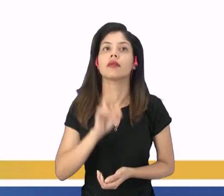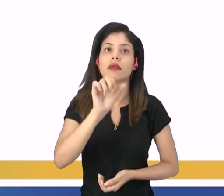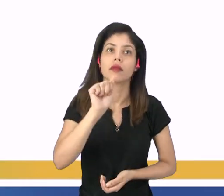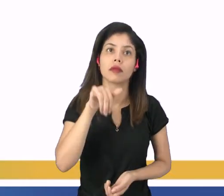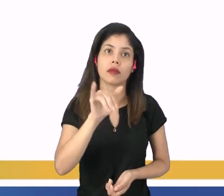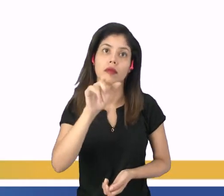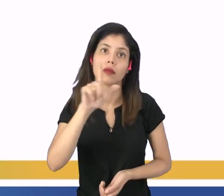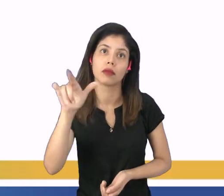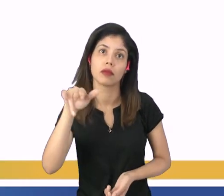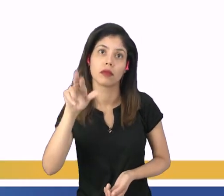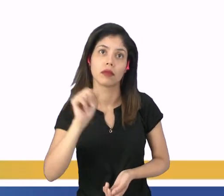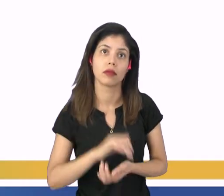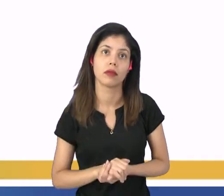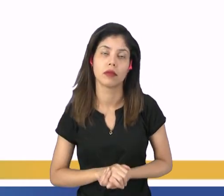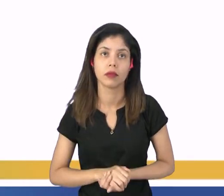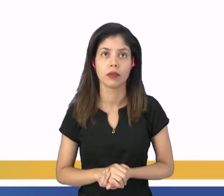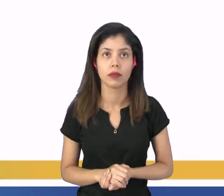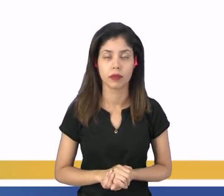né, que era